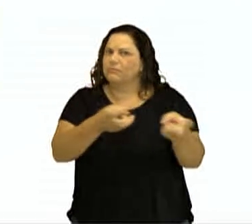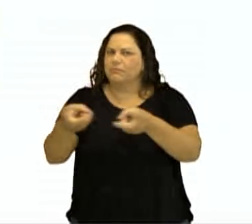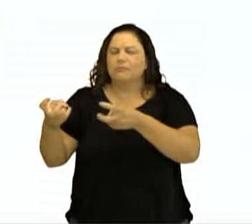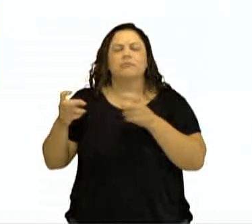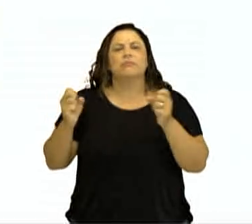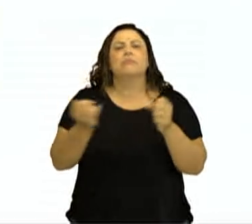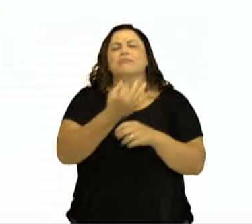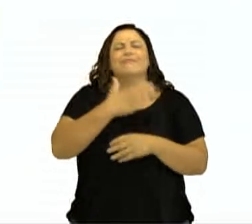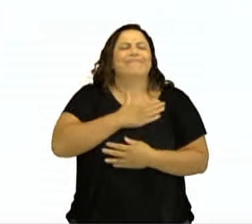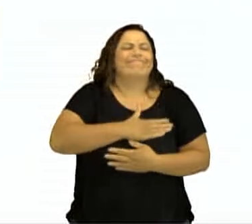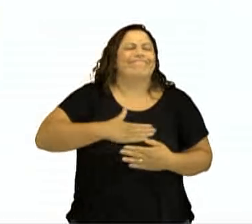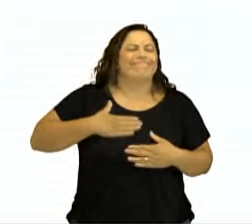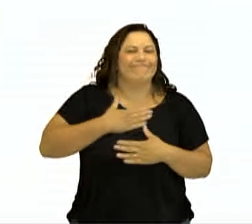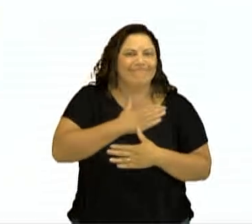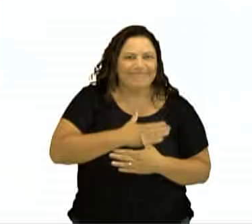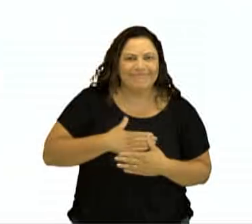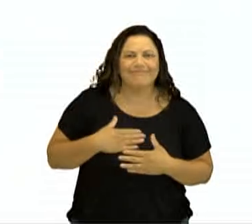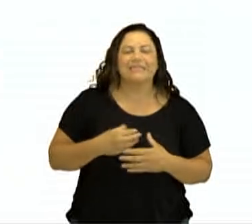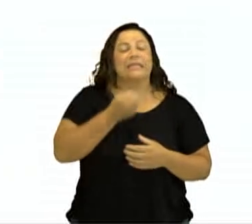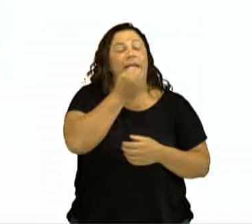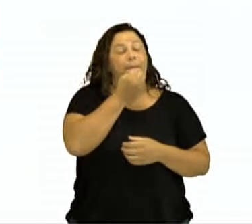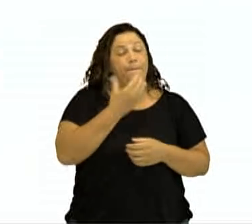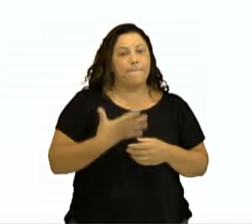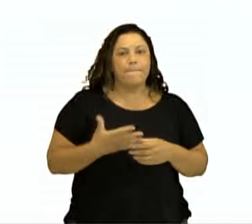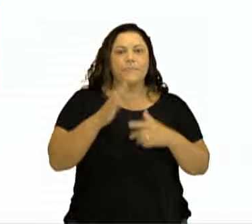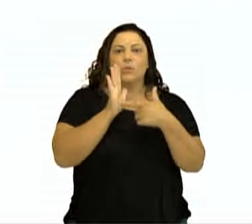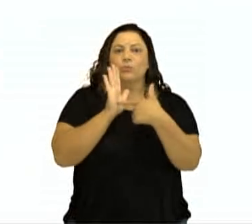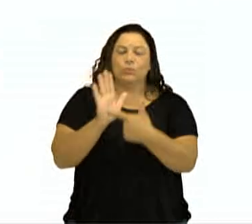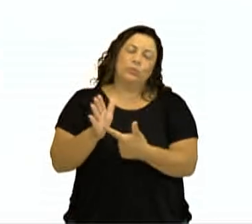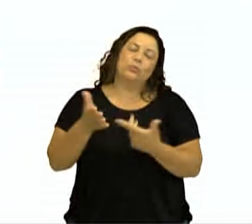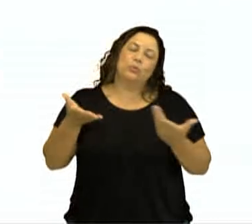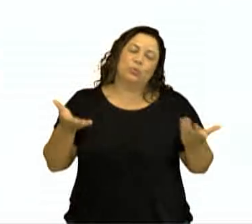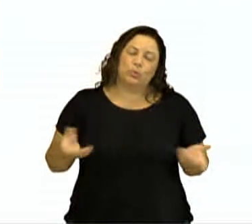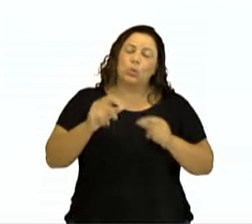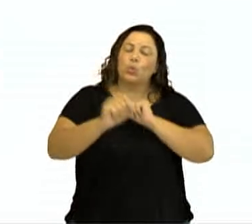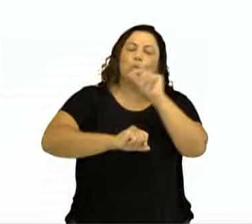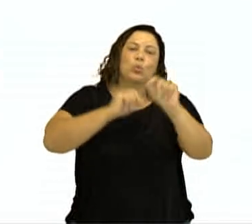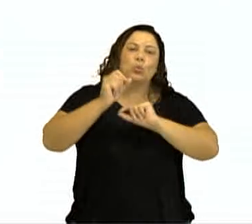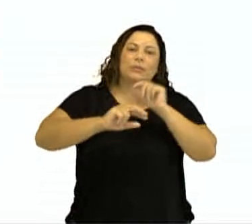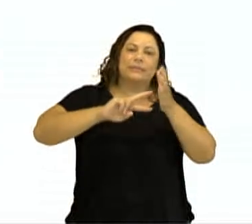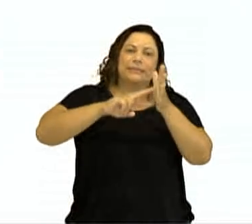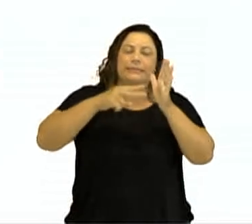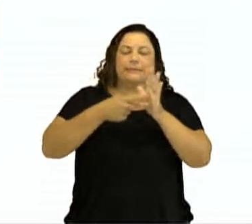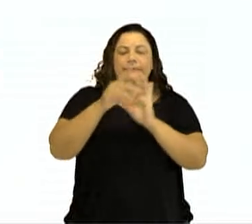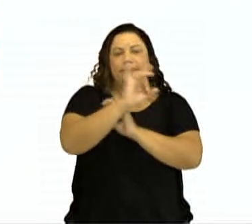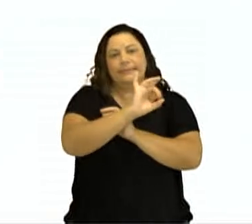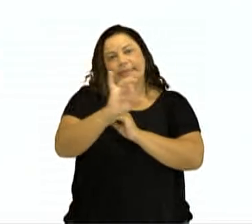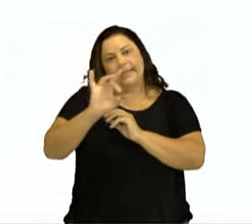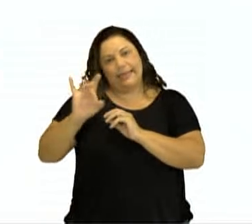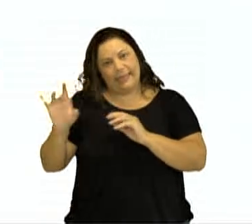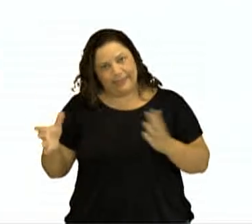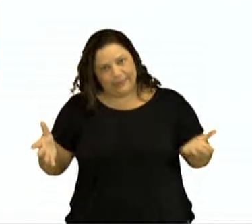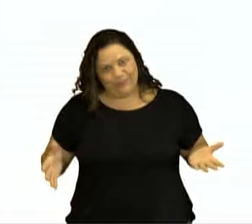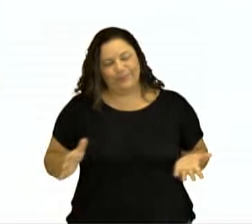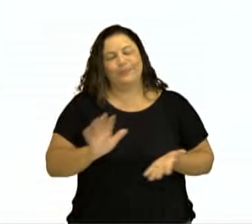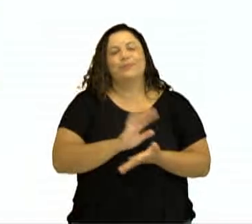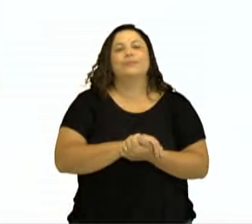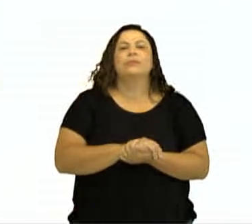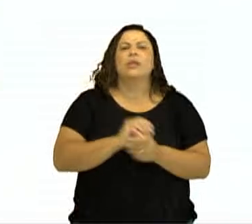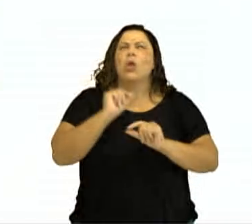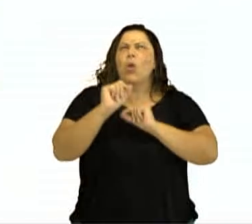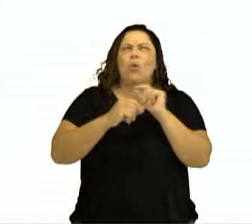é prazeroso, o quanto é gostoso identificar o que é que significa cada um desses sinais e